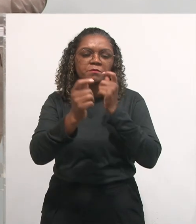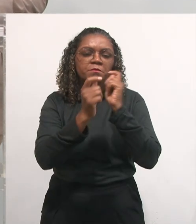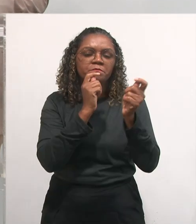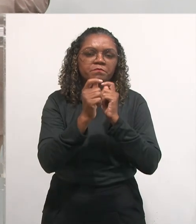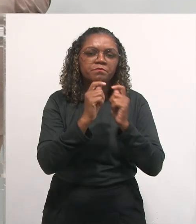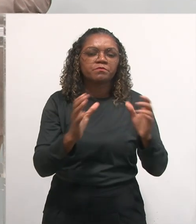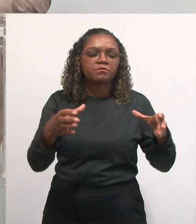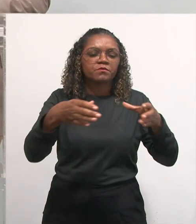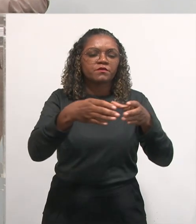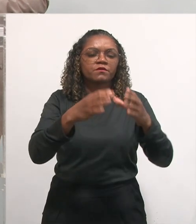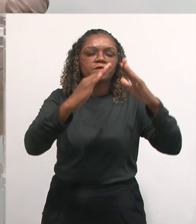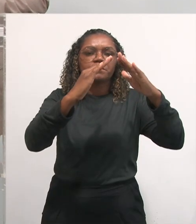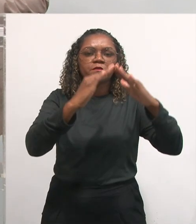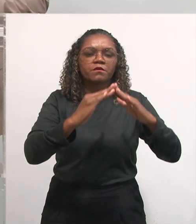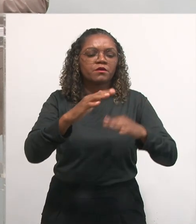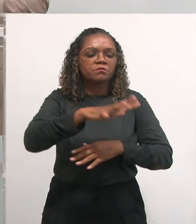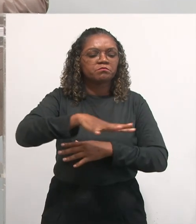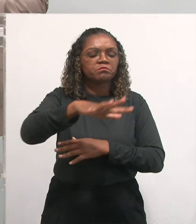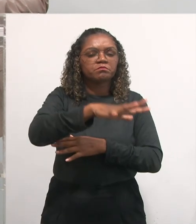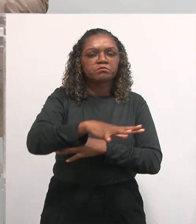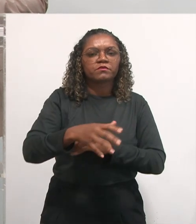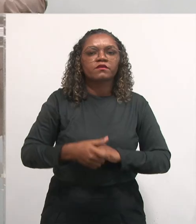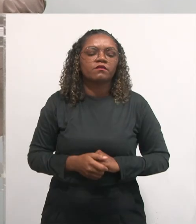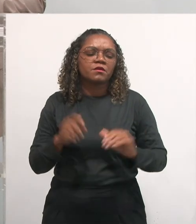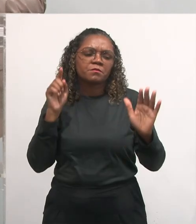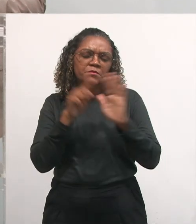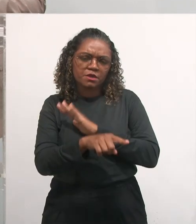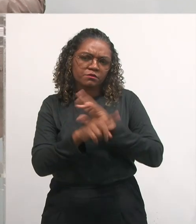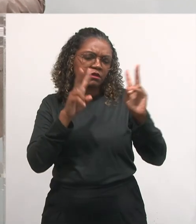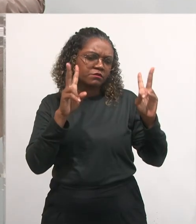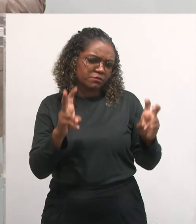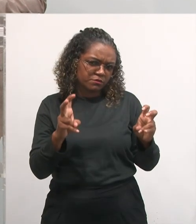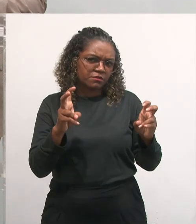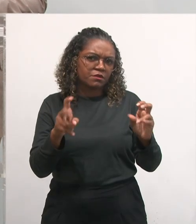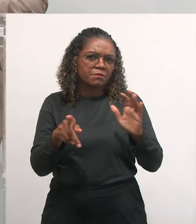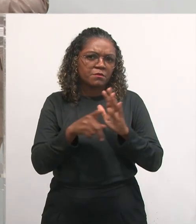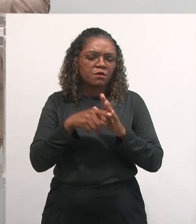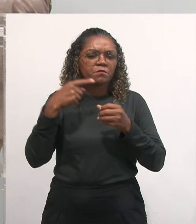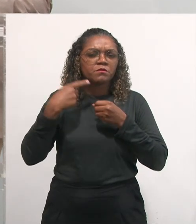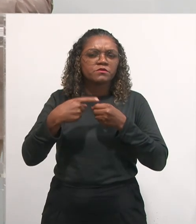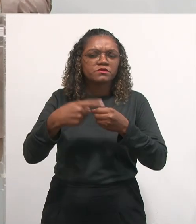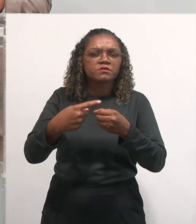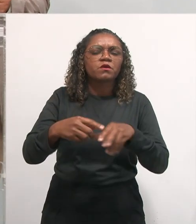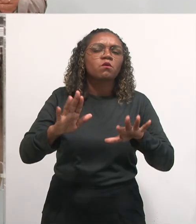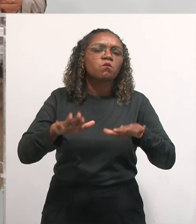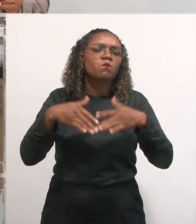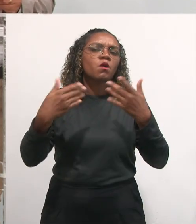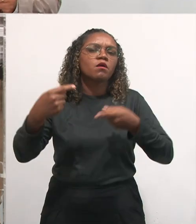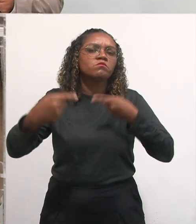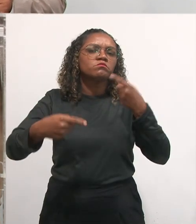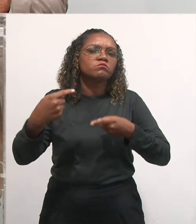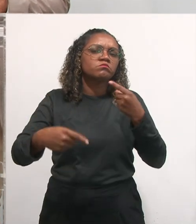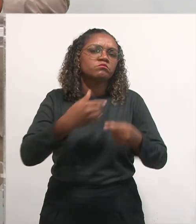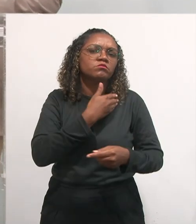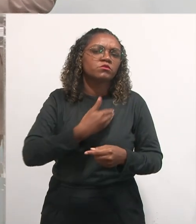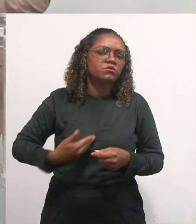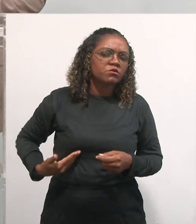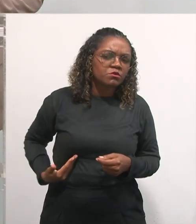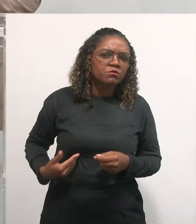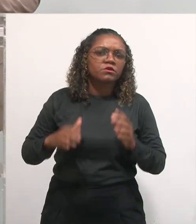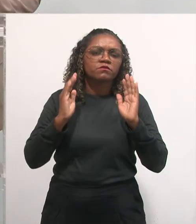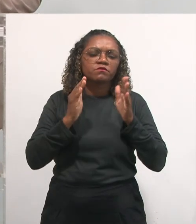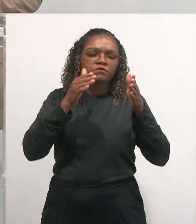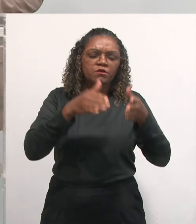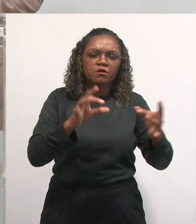moradores de um determinado bairro, né, sobre o plano diretor do município, né, que políticas públicas que o município deva